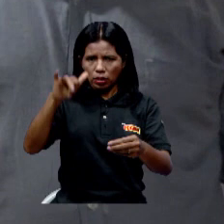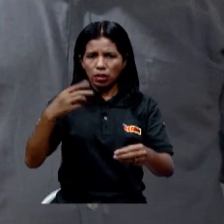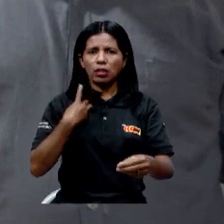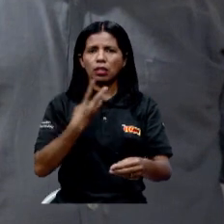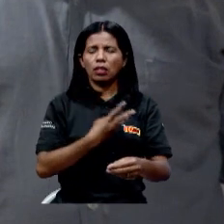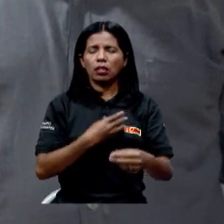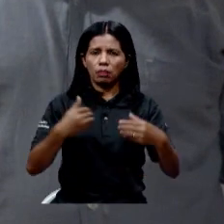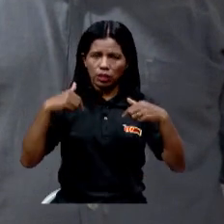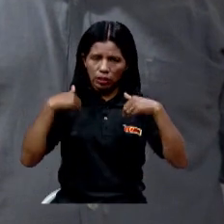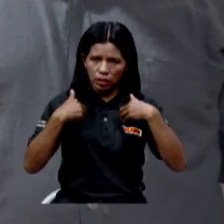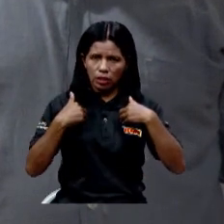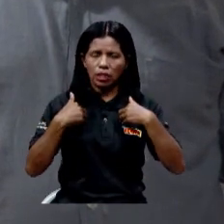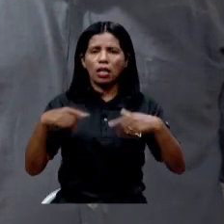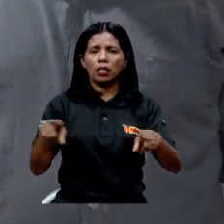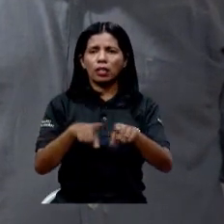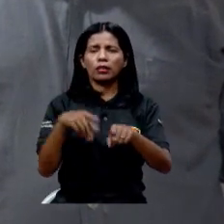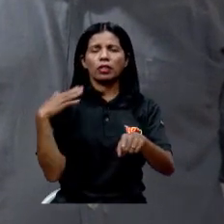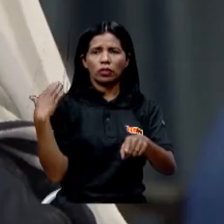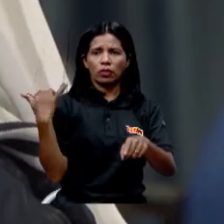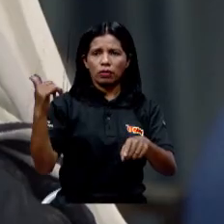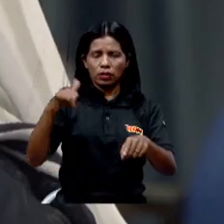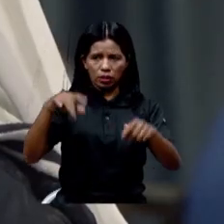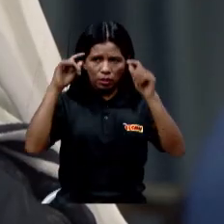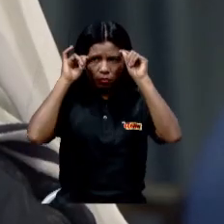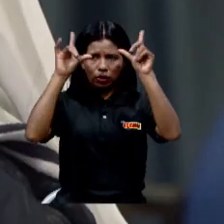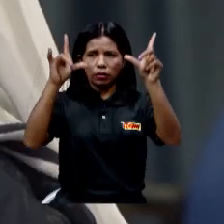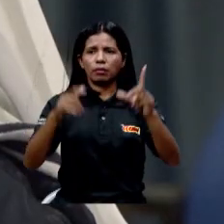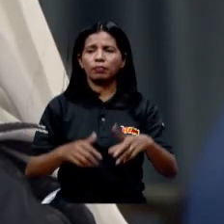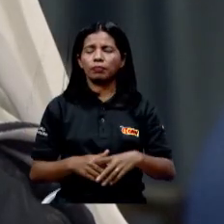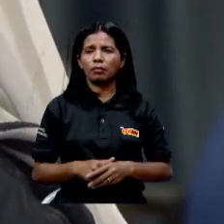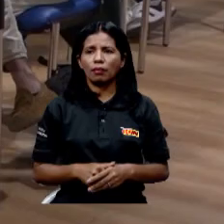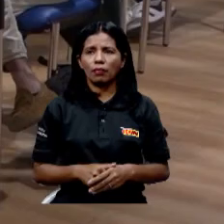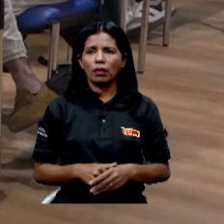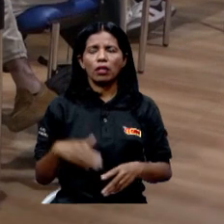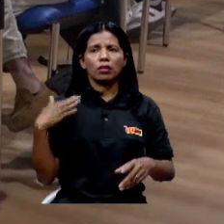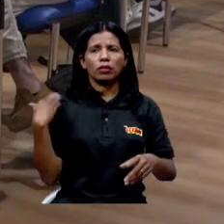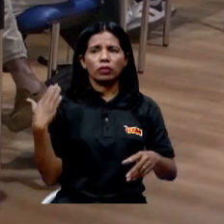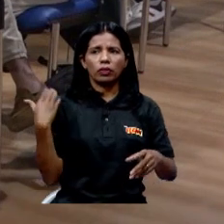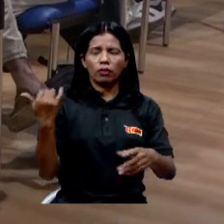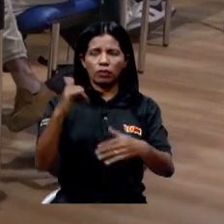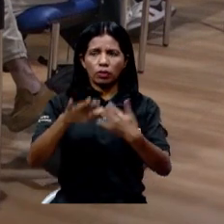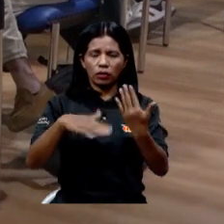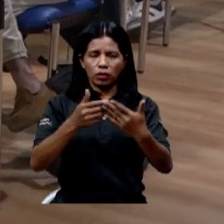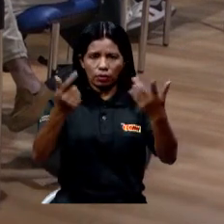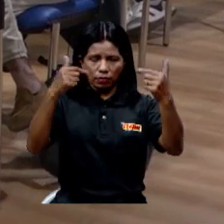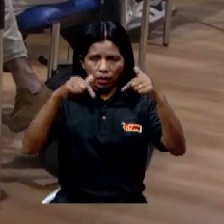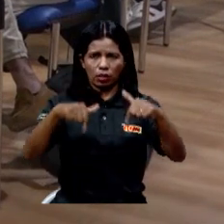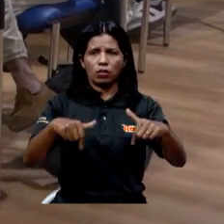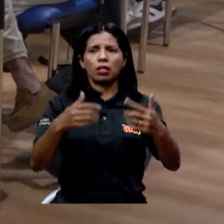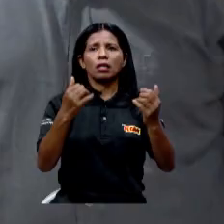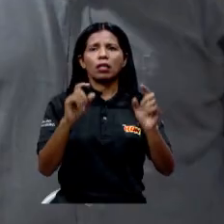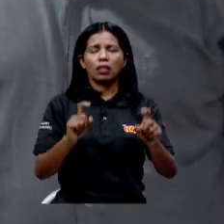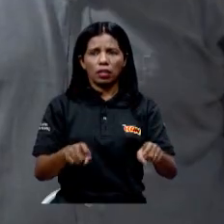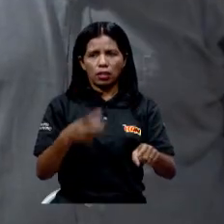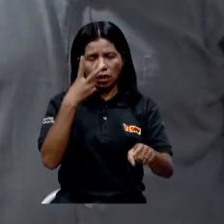estamos existe a nossa jovem Cercelo Timor-Leste. Portanto, jovem Cercelo, mais agora, nene, tem que